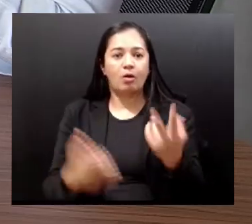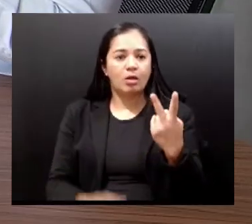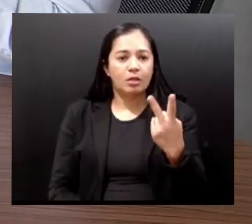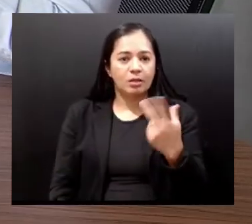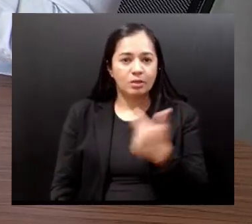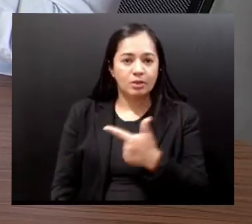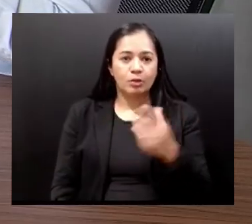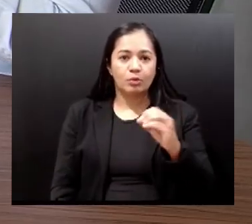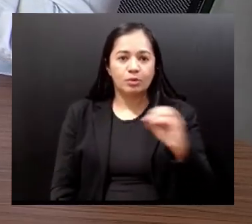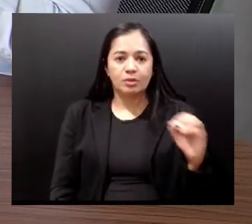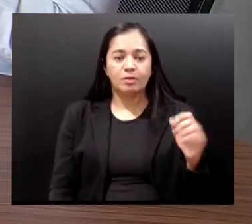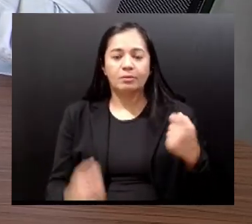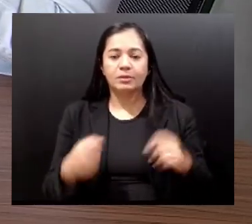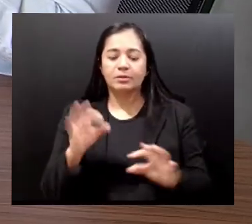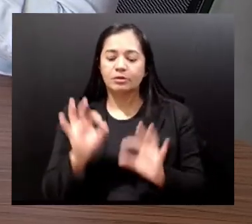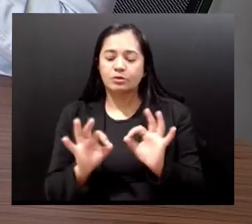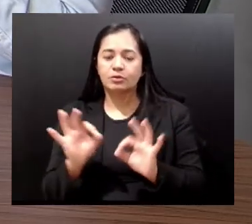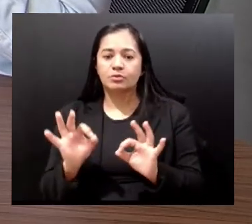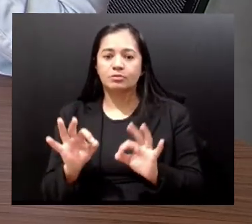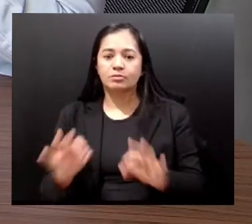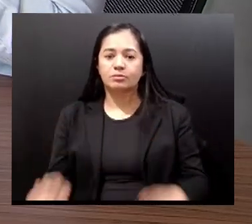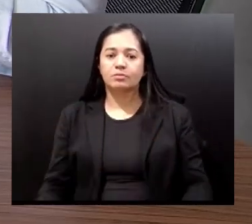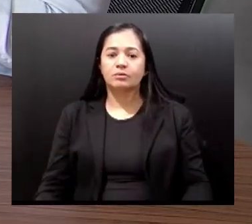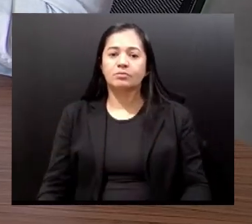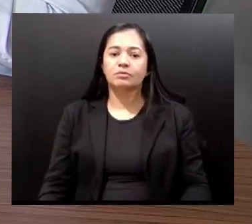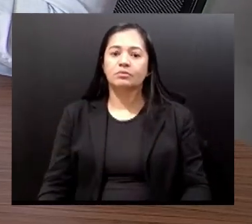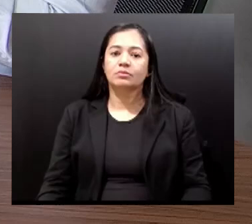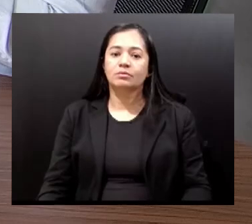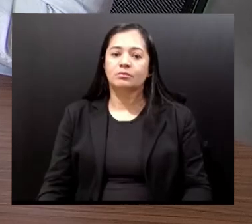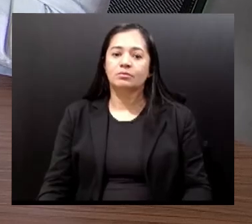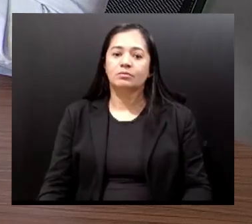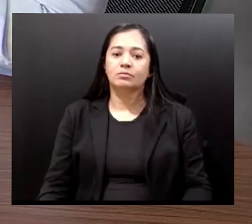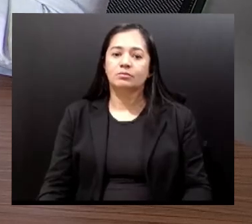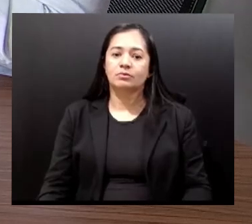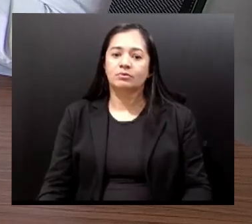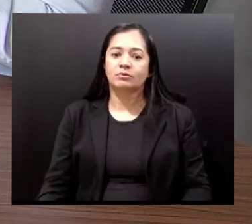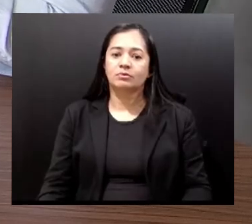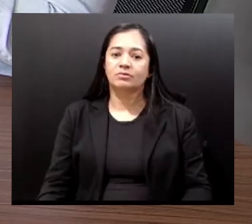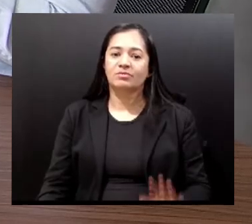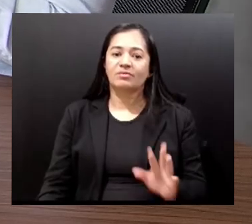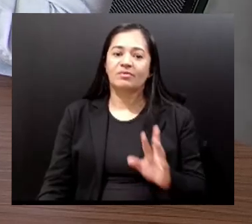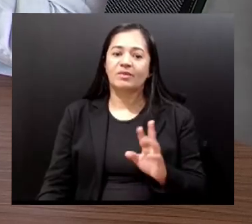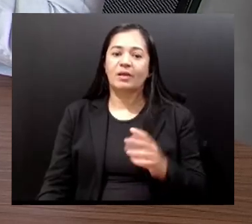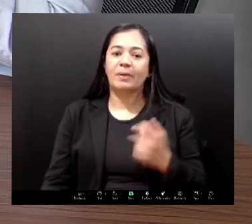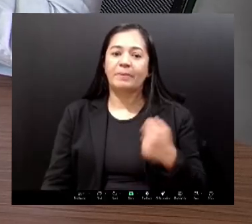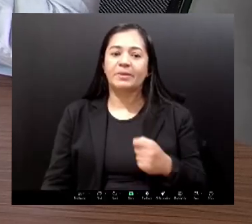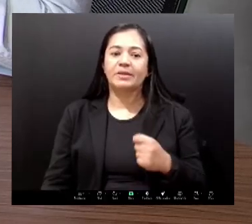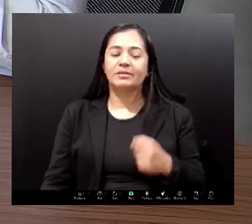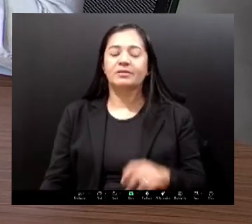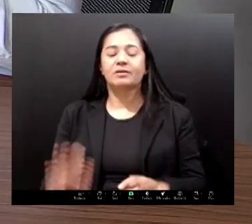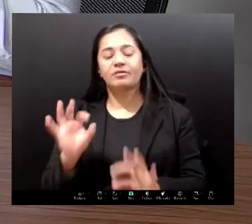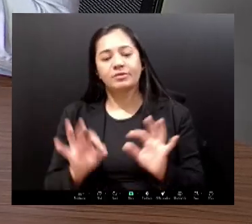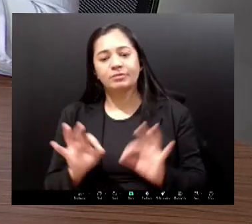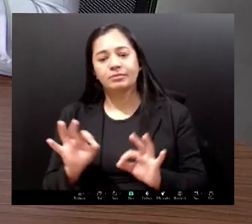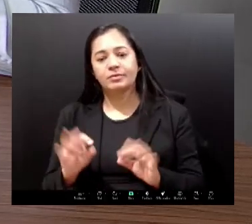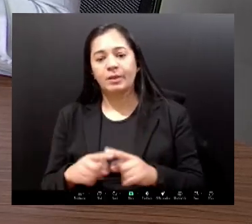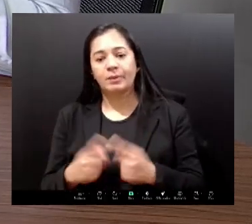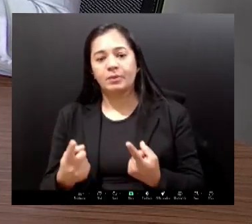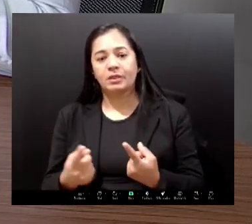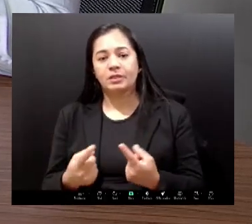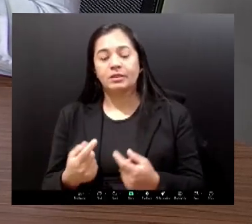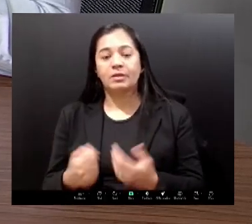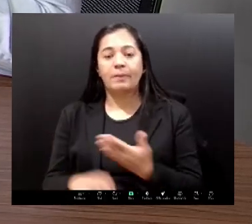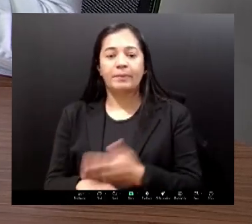um orçamento ali. Bom, você já deu a resposta, é fazer um planejamento. Mas de maneira mais prática, a dica que eu dou para quem